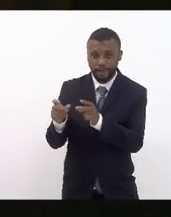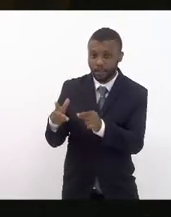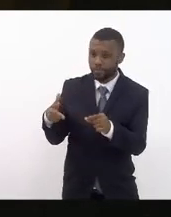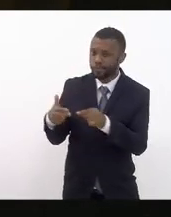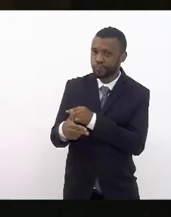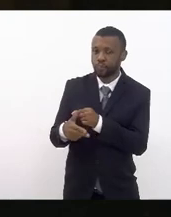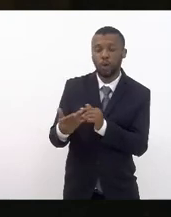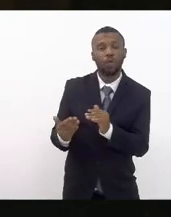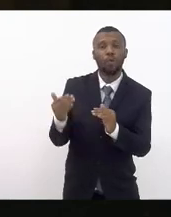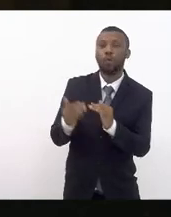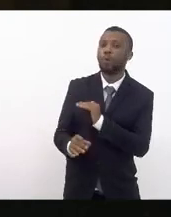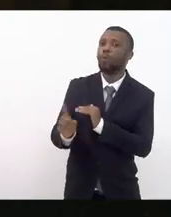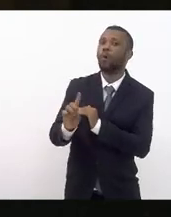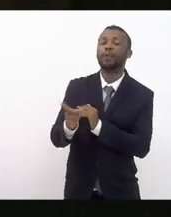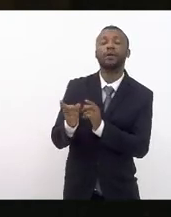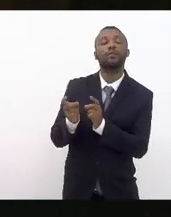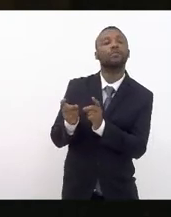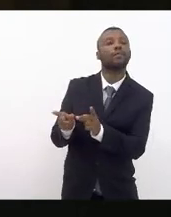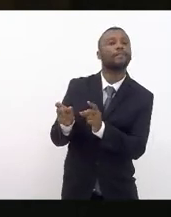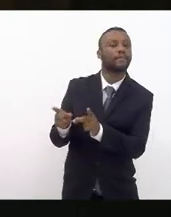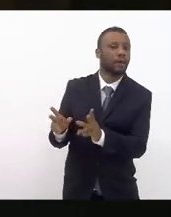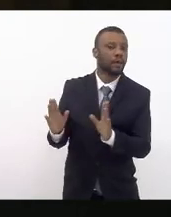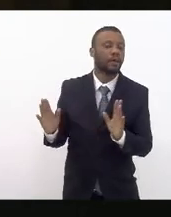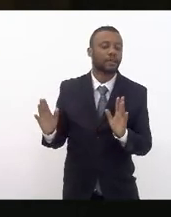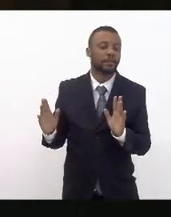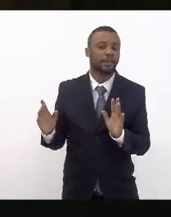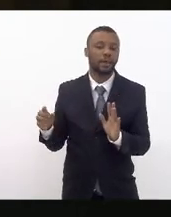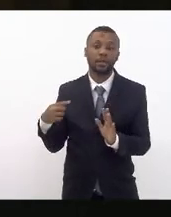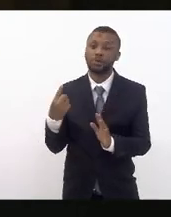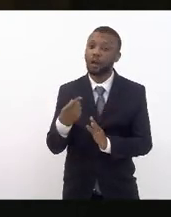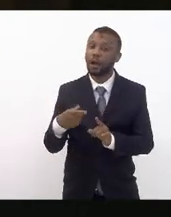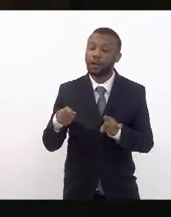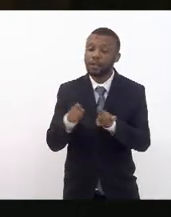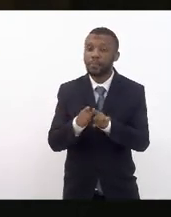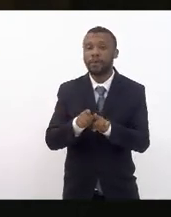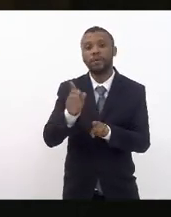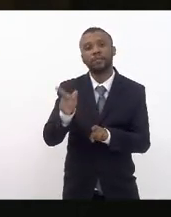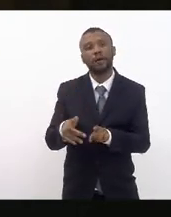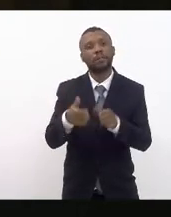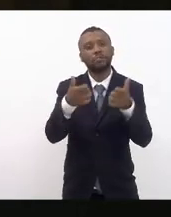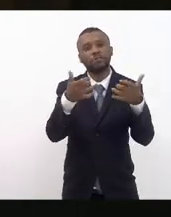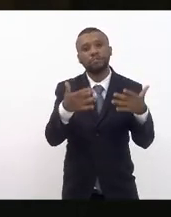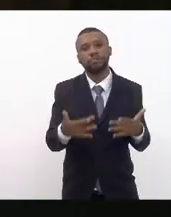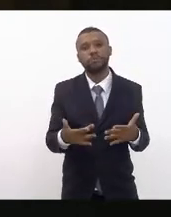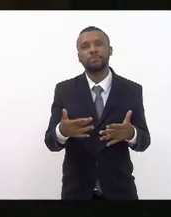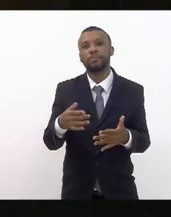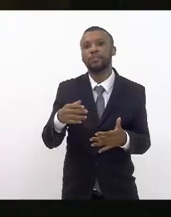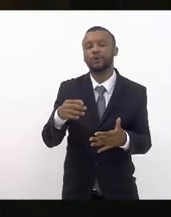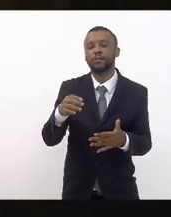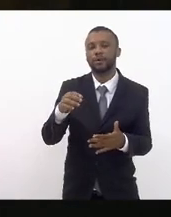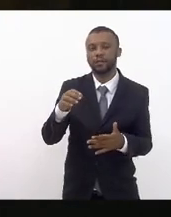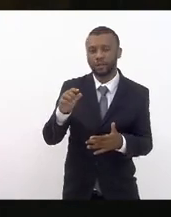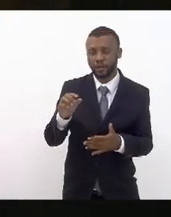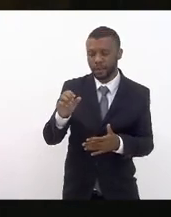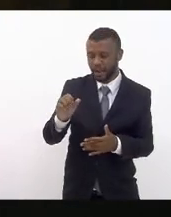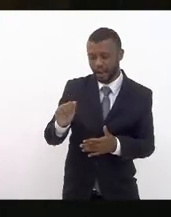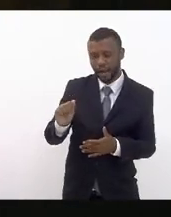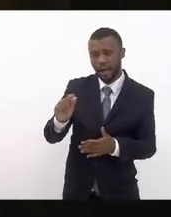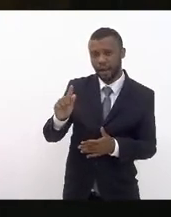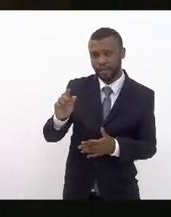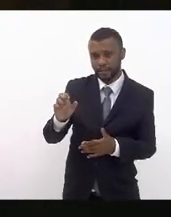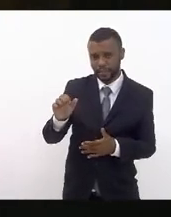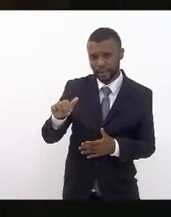também estou fazendo, e já fiz, inclusive, um encaminhamento para a Genersa, para que